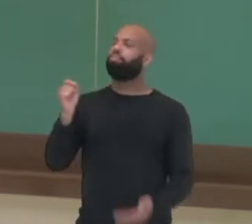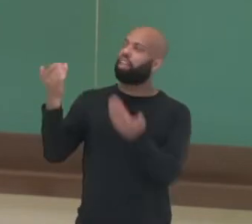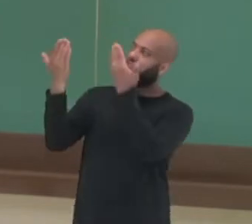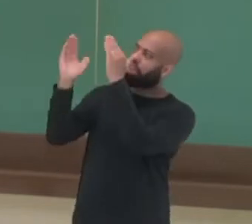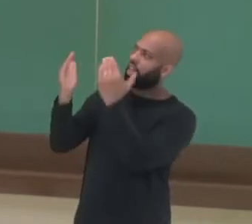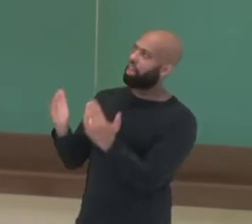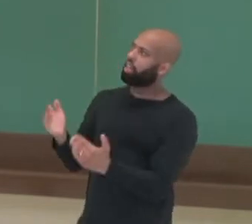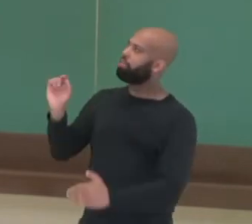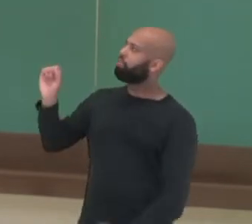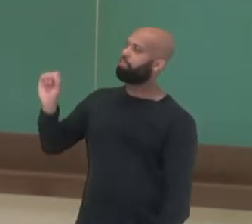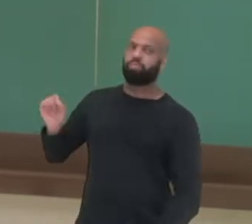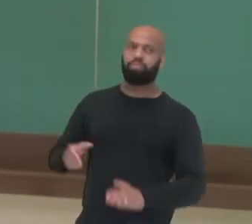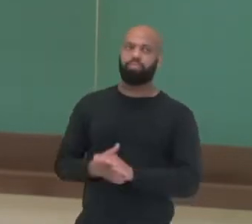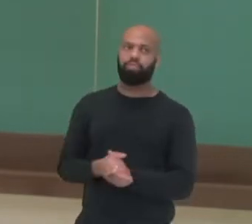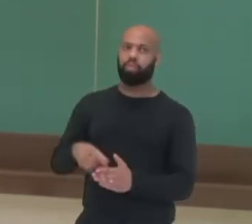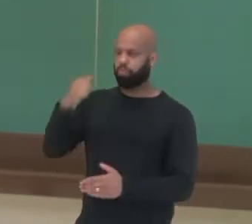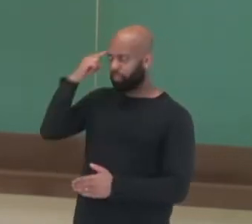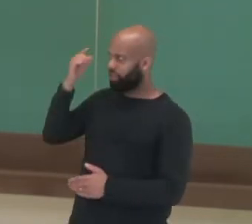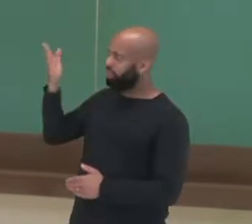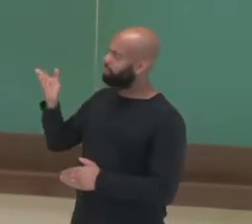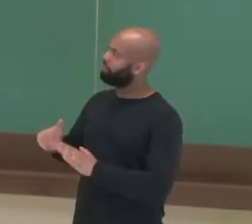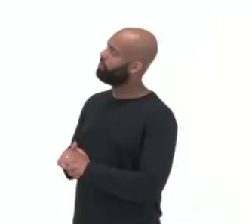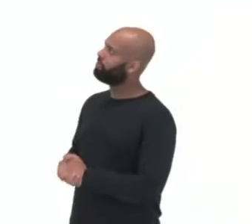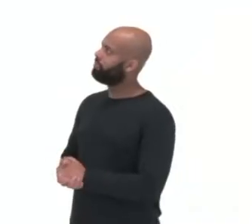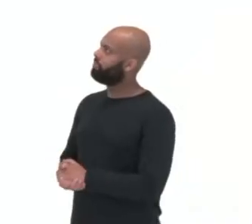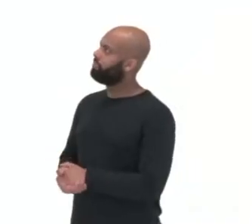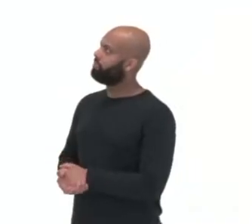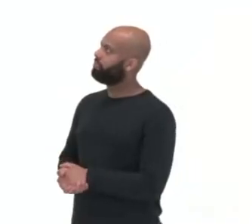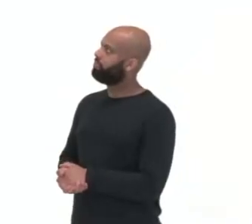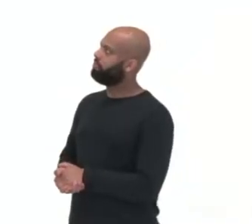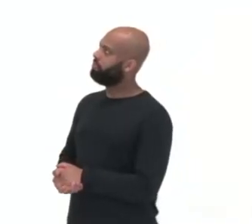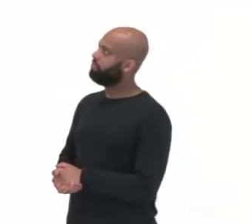analisam dessa imagem? Deixa vocês pensarem um pouquinho, ó.